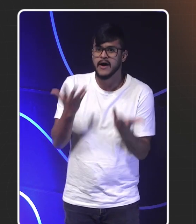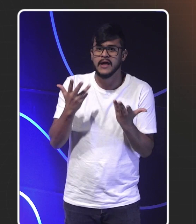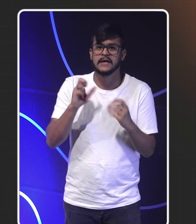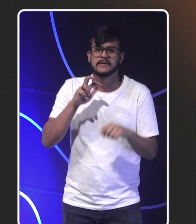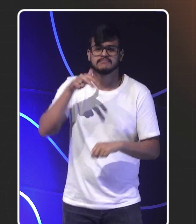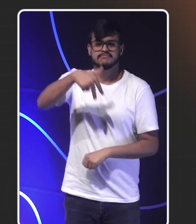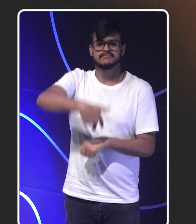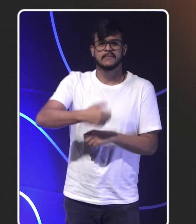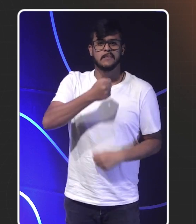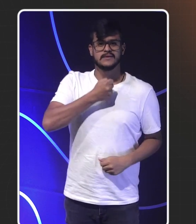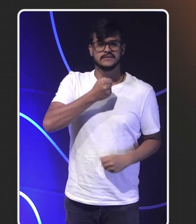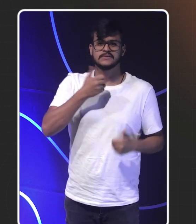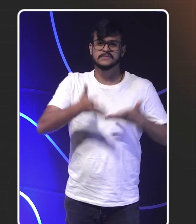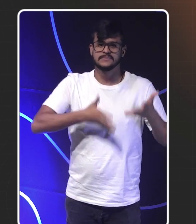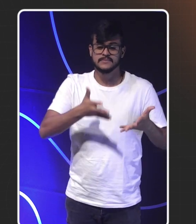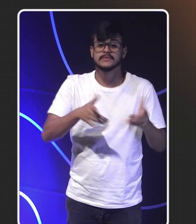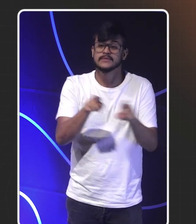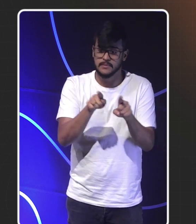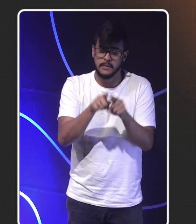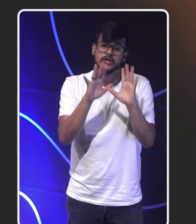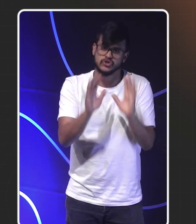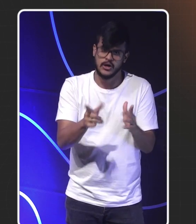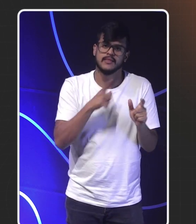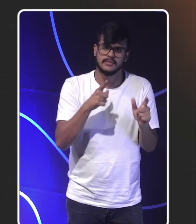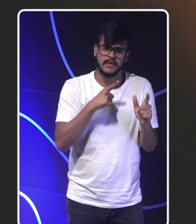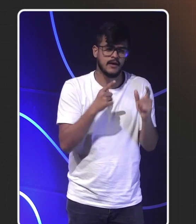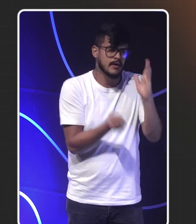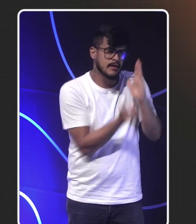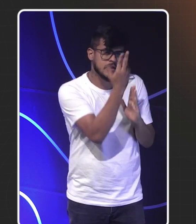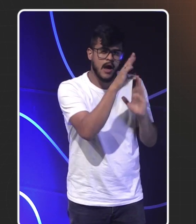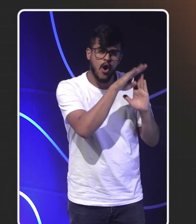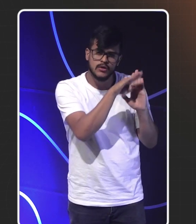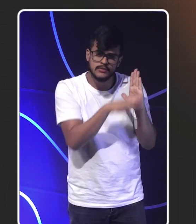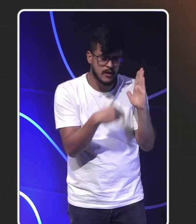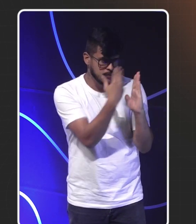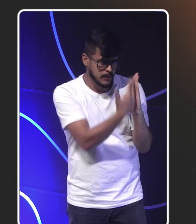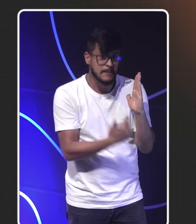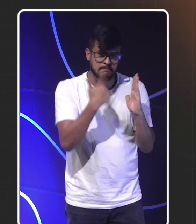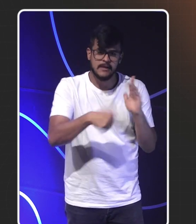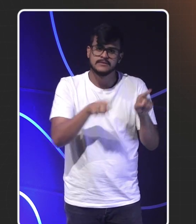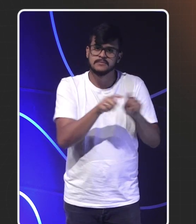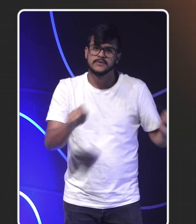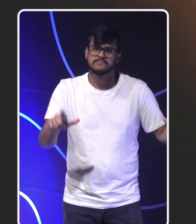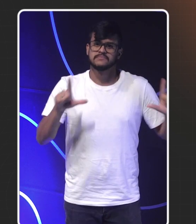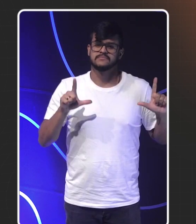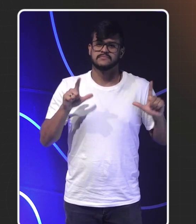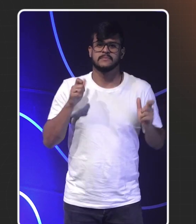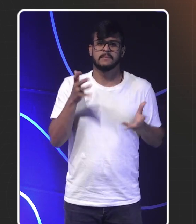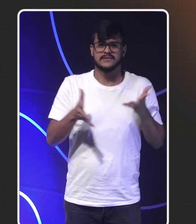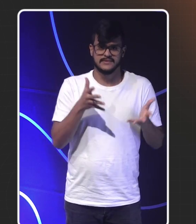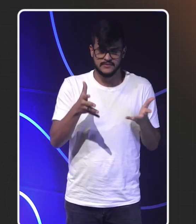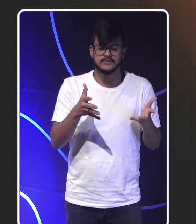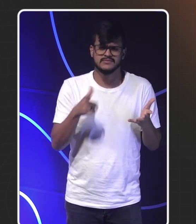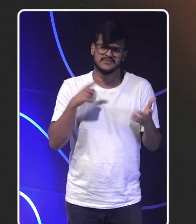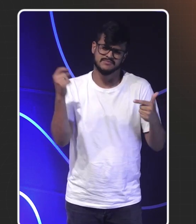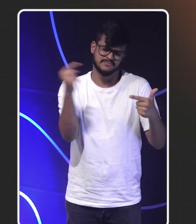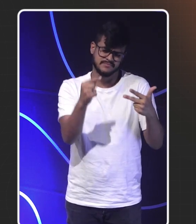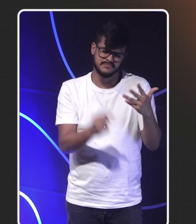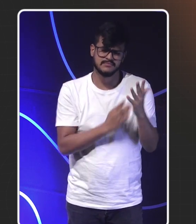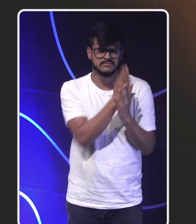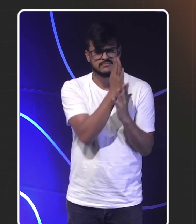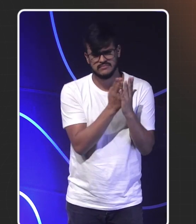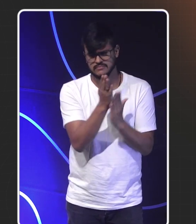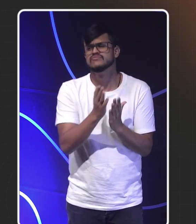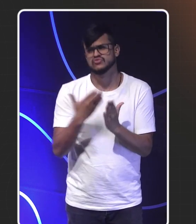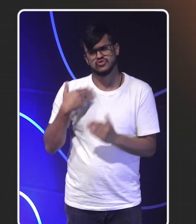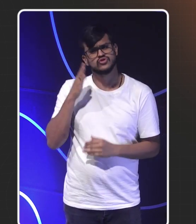fiz alguns trabalhos de roteirista e apresentador aqui no Rio. Então, existem várias facetas, né? Dentro de palestra